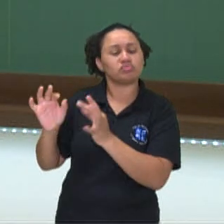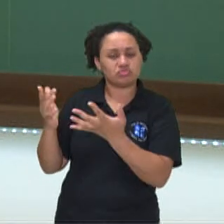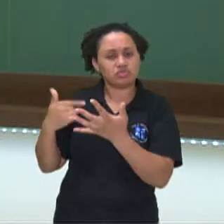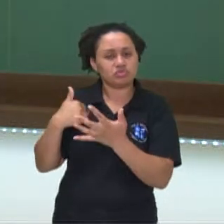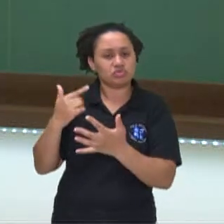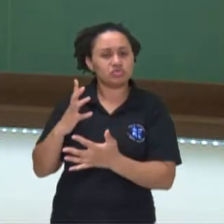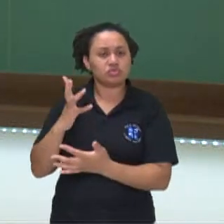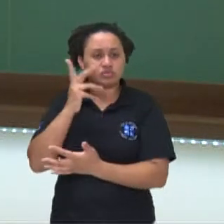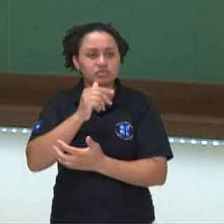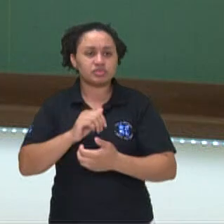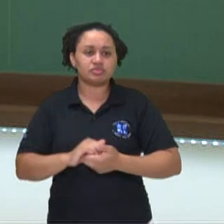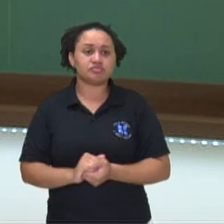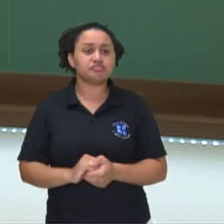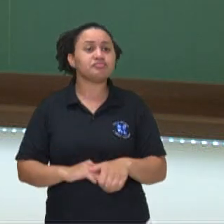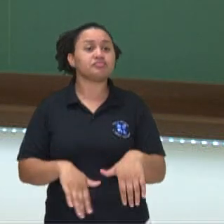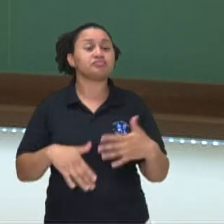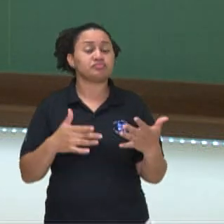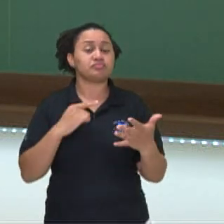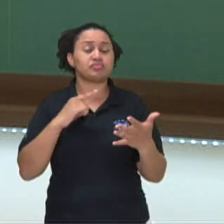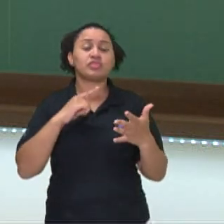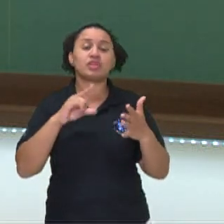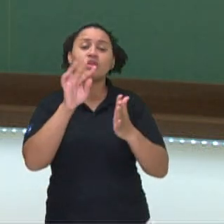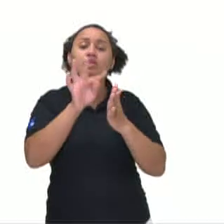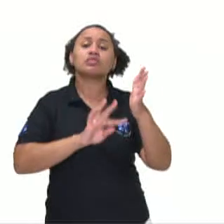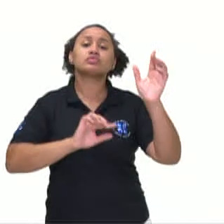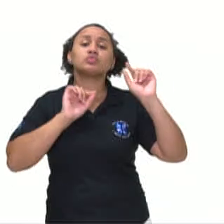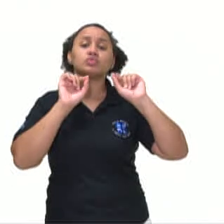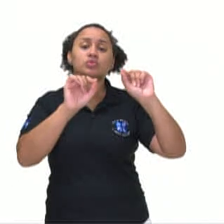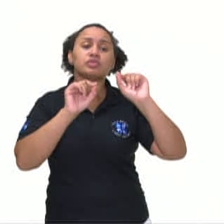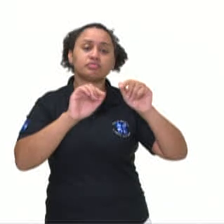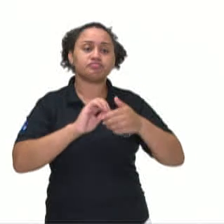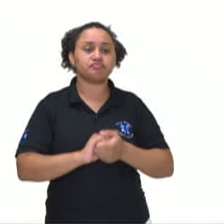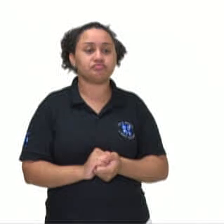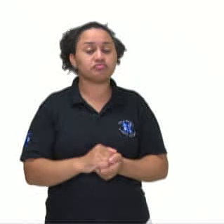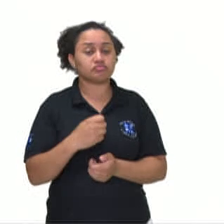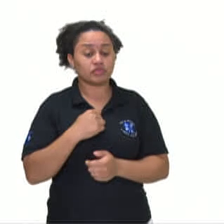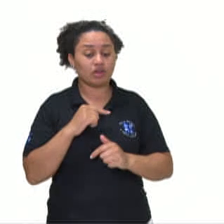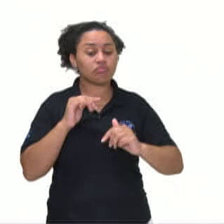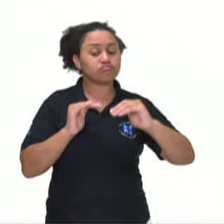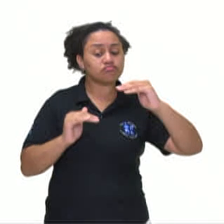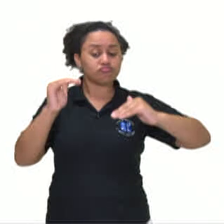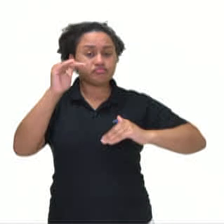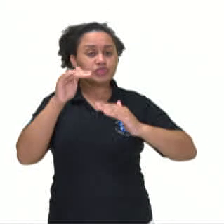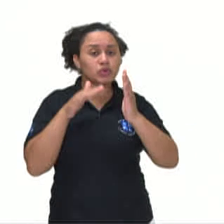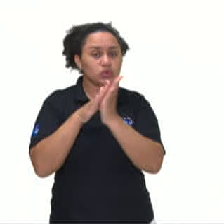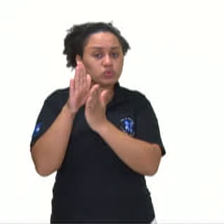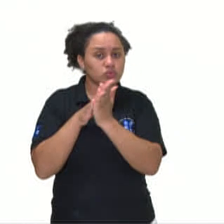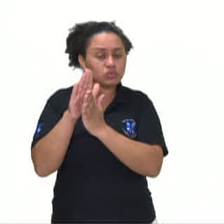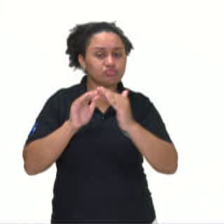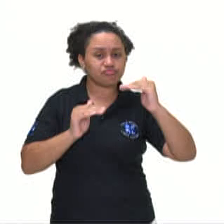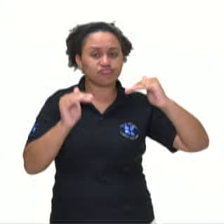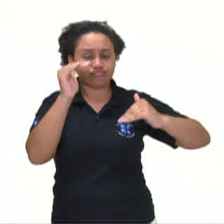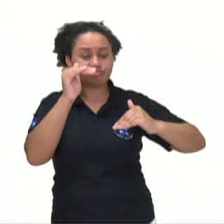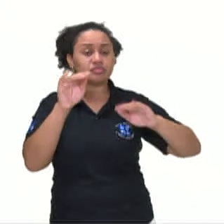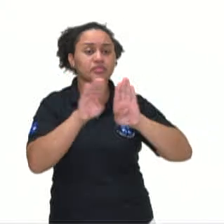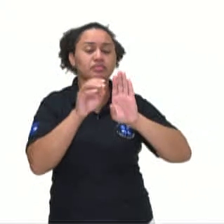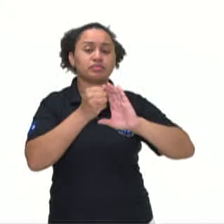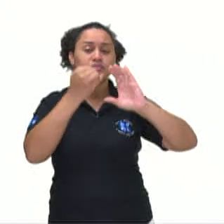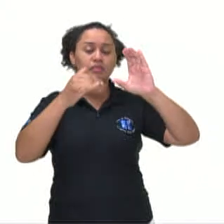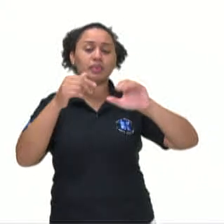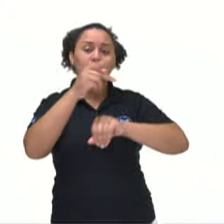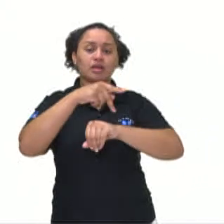muito bonita. E agora o que está escrito ali, ó? As desigualdades de consumo e as características dos países